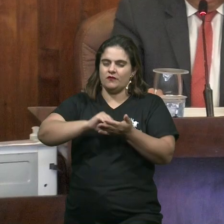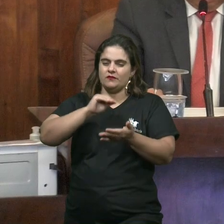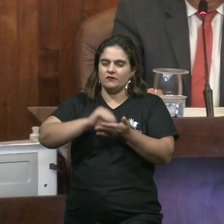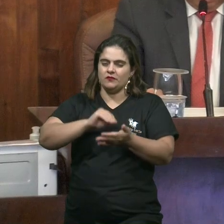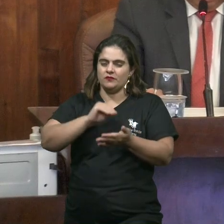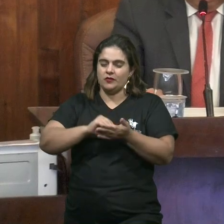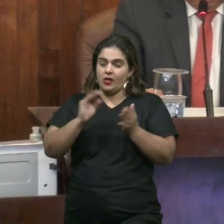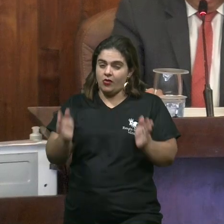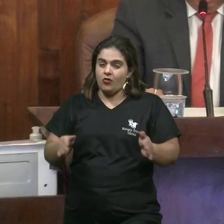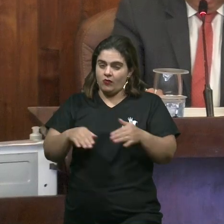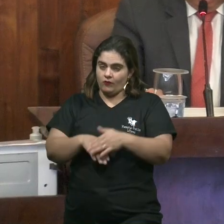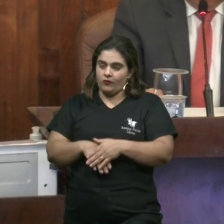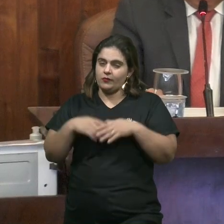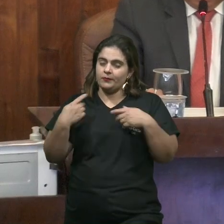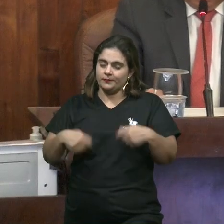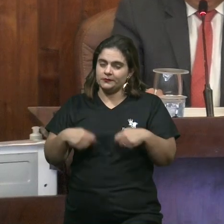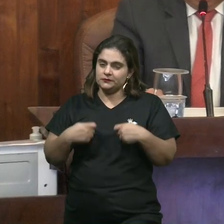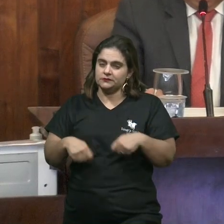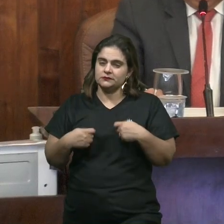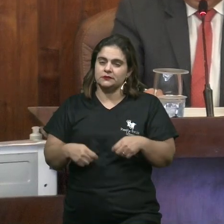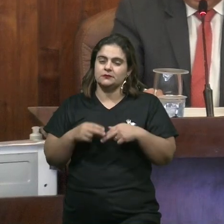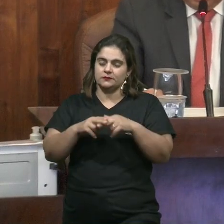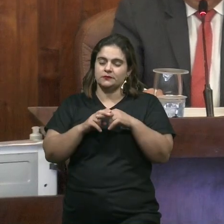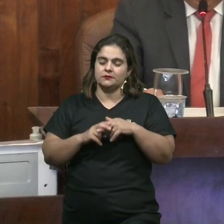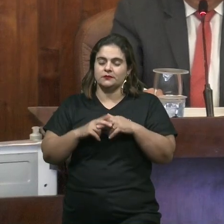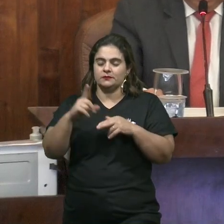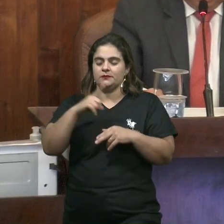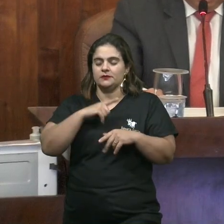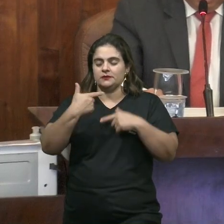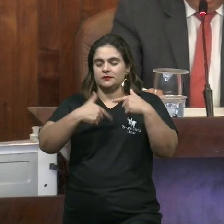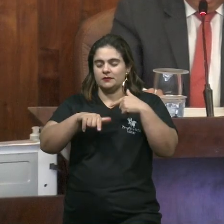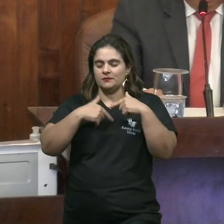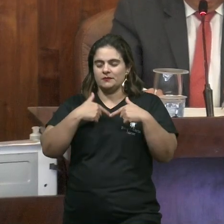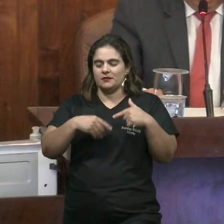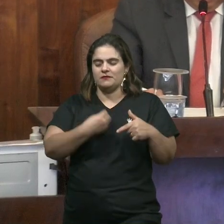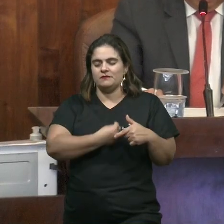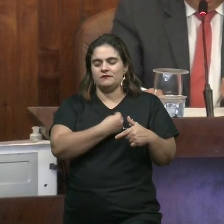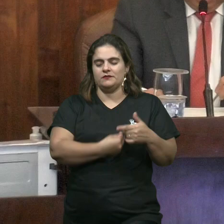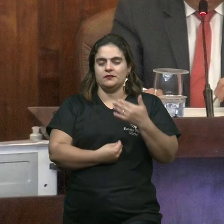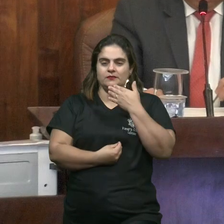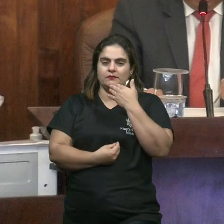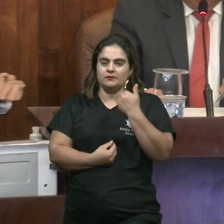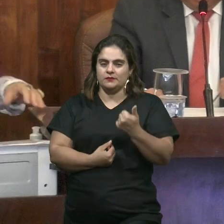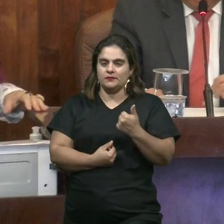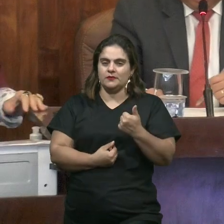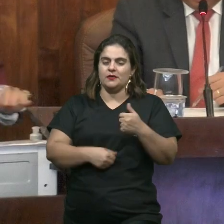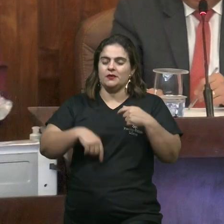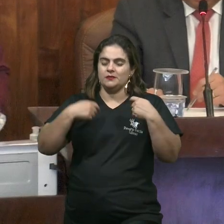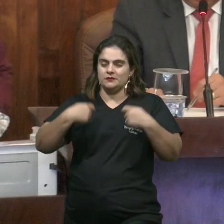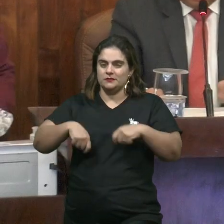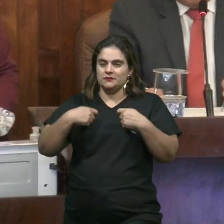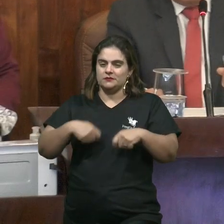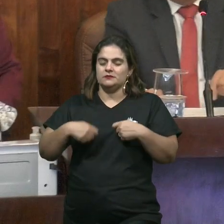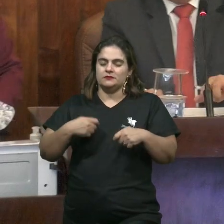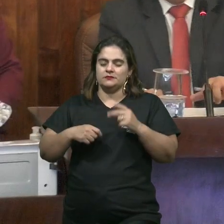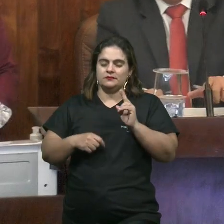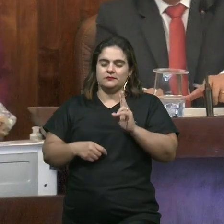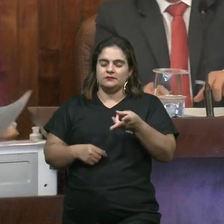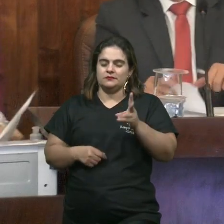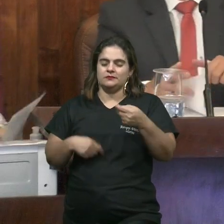quanto à subsistência familiar e o exercício pleno da cidadania e dos munícipes, dependentes temporários e continuamente das mesmas.